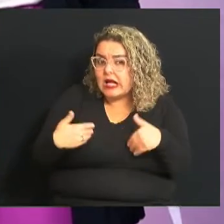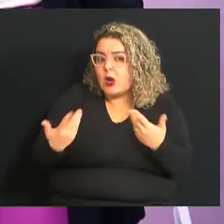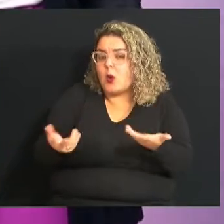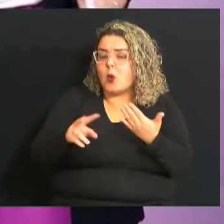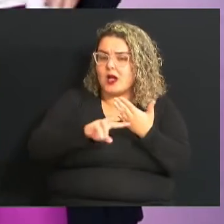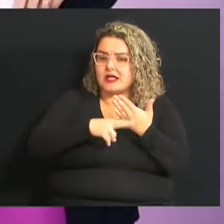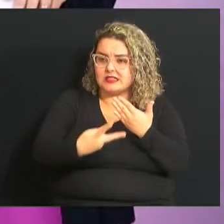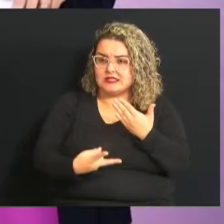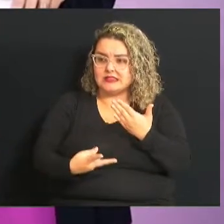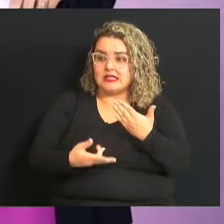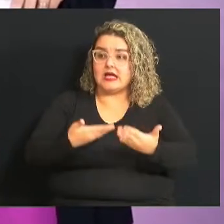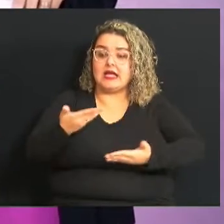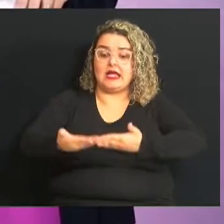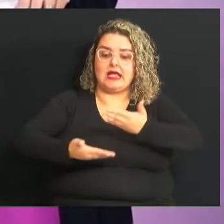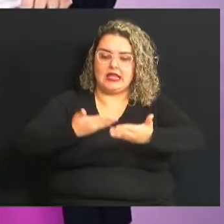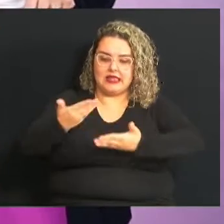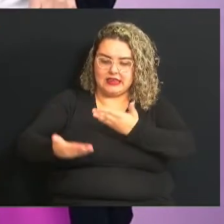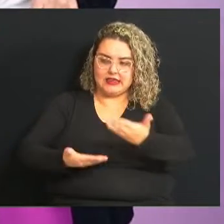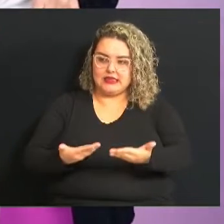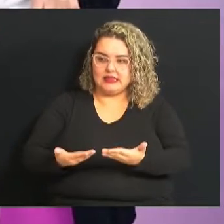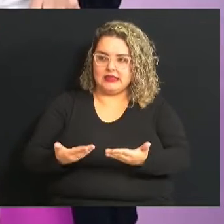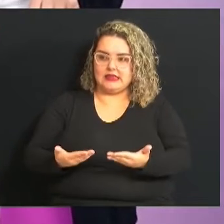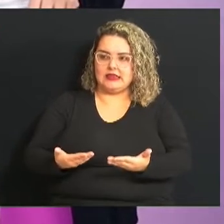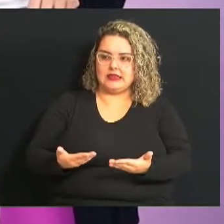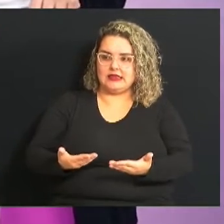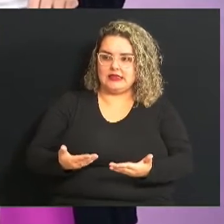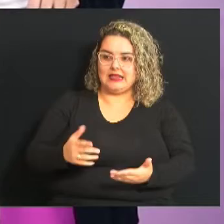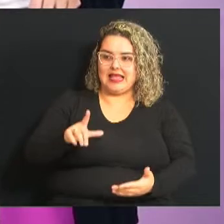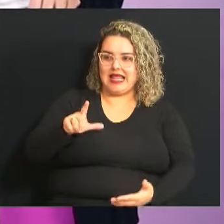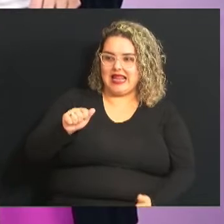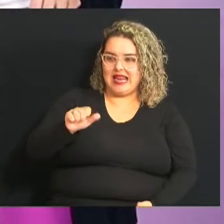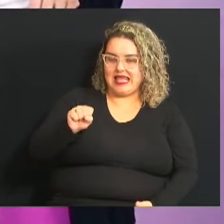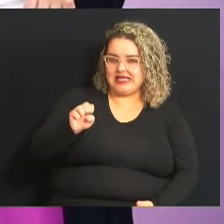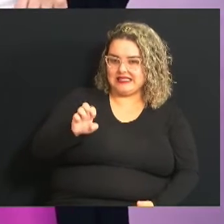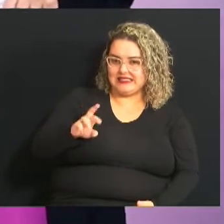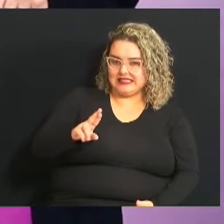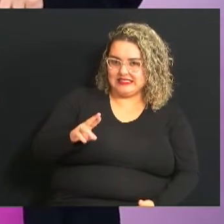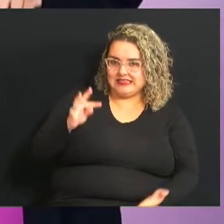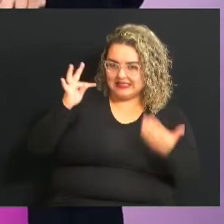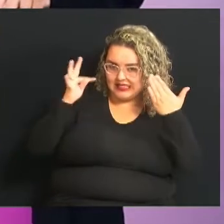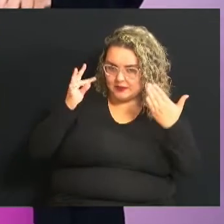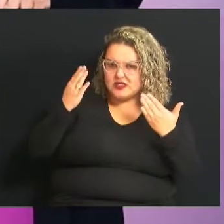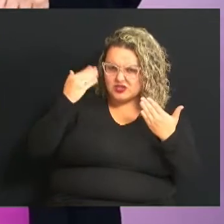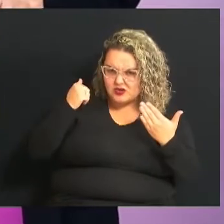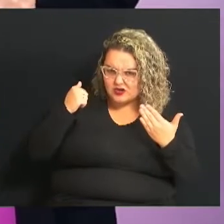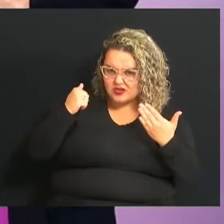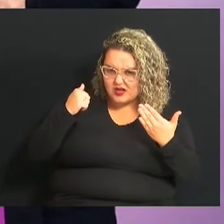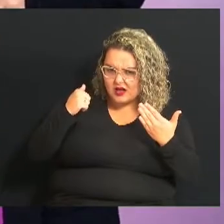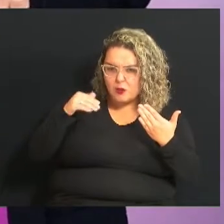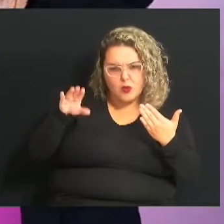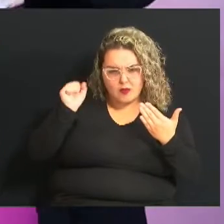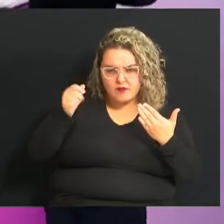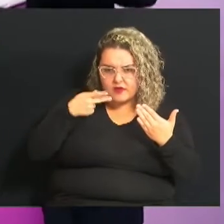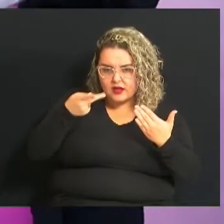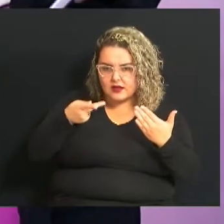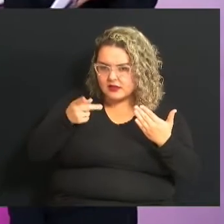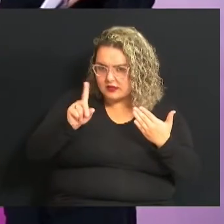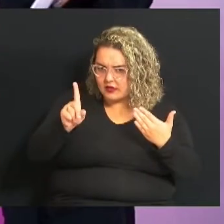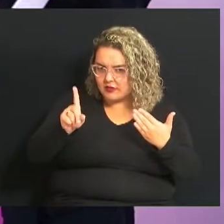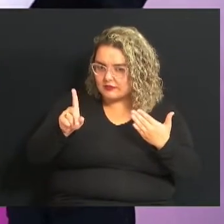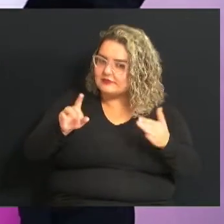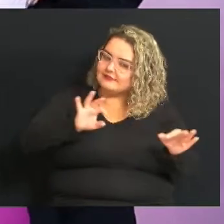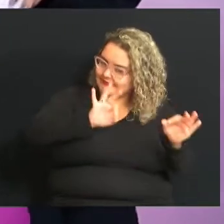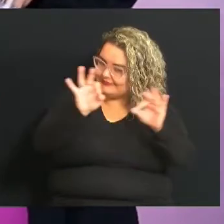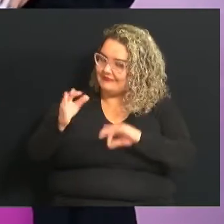e tratamento envolvendo, olha só, laser terapia? Já ouviu falar? Pois é, se não ouviu, então fica aqui com a gente, porque essa